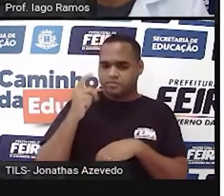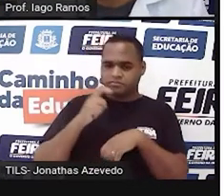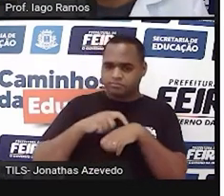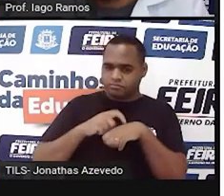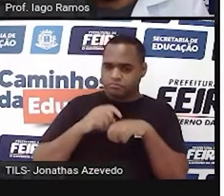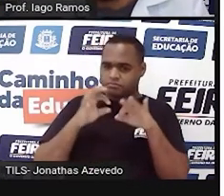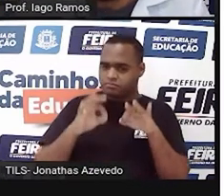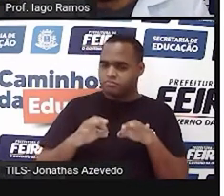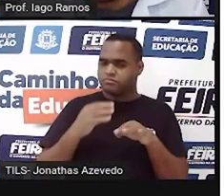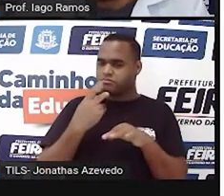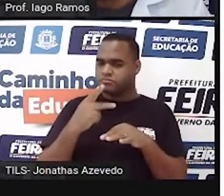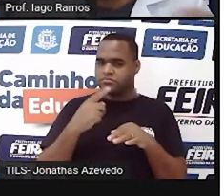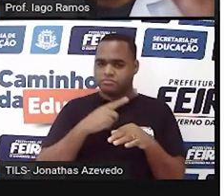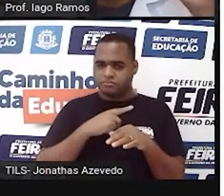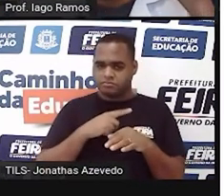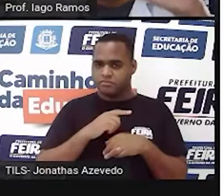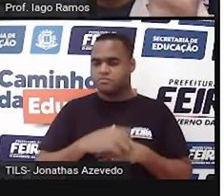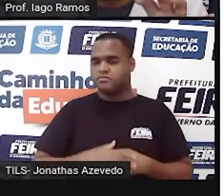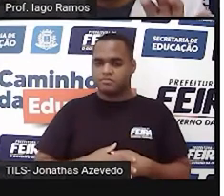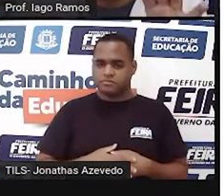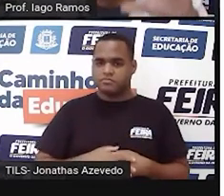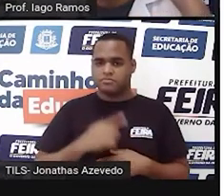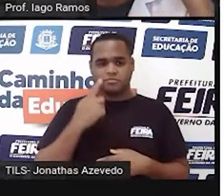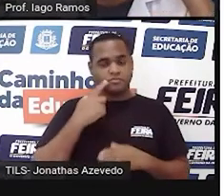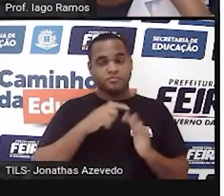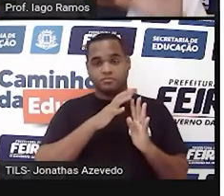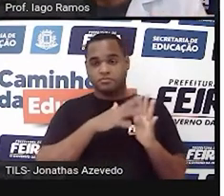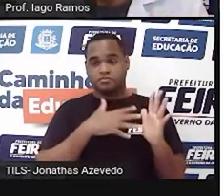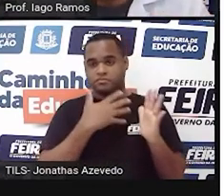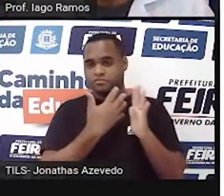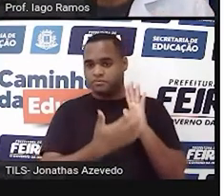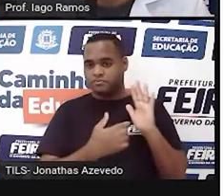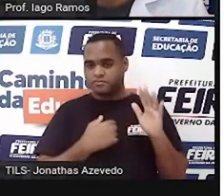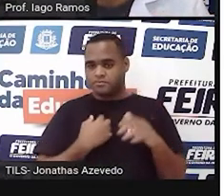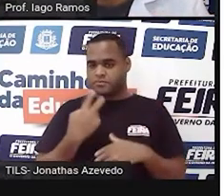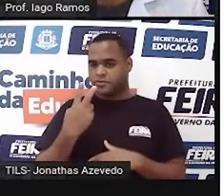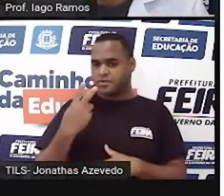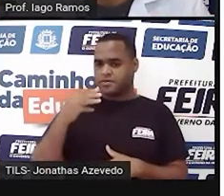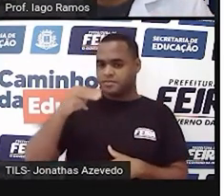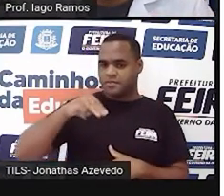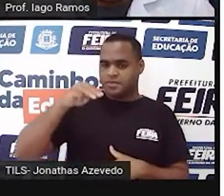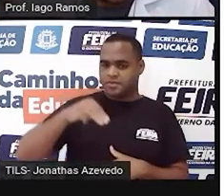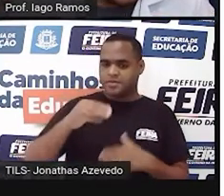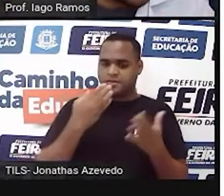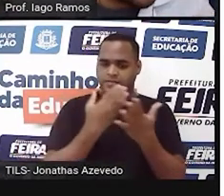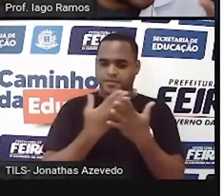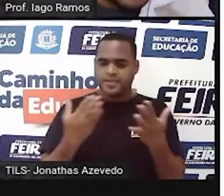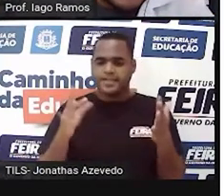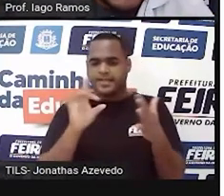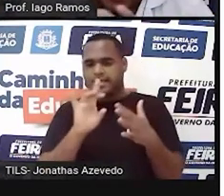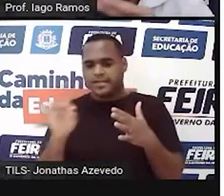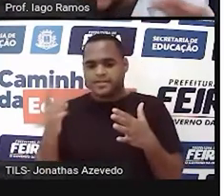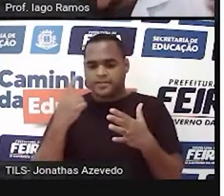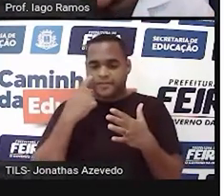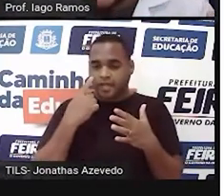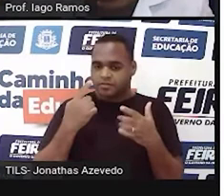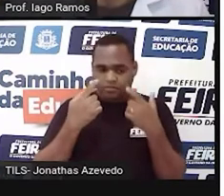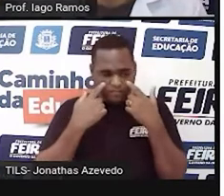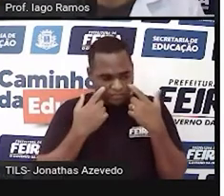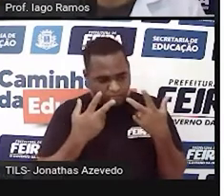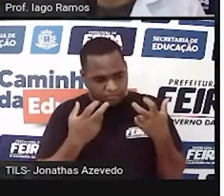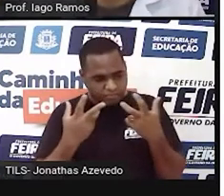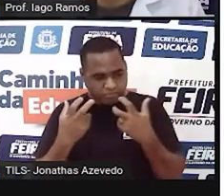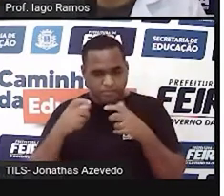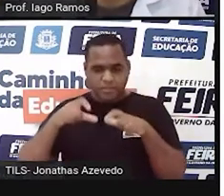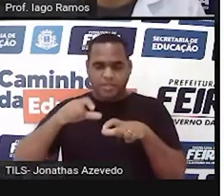fazer isso, tá? Eu vou te dar nessa tela aqui 2 minutinhos. Para você dar aí, ó, essa observada